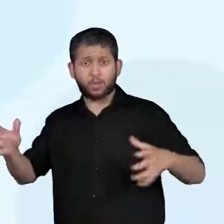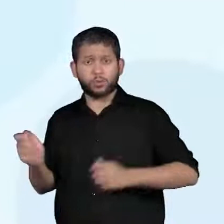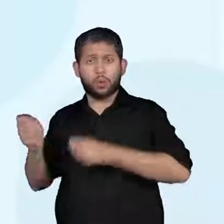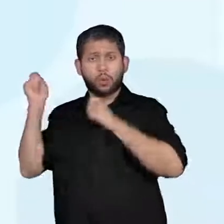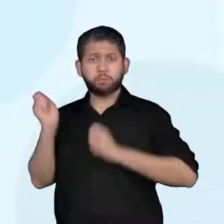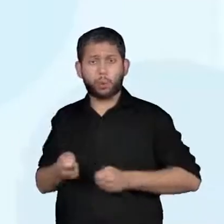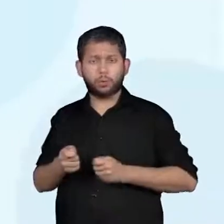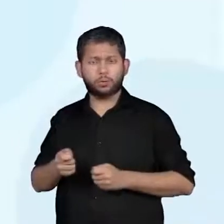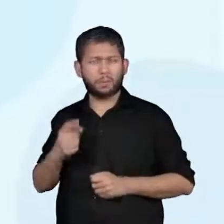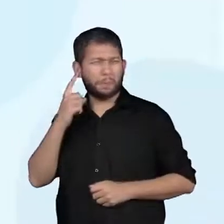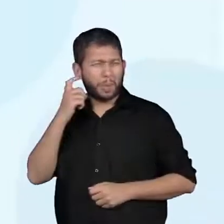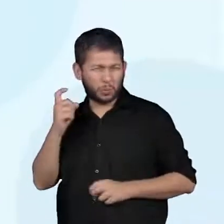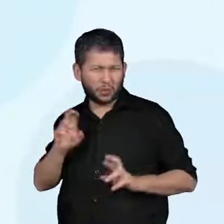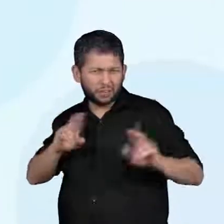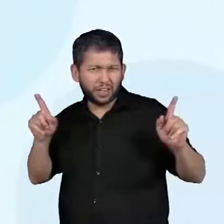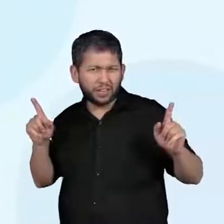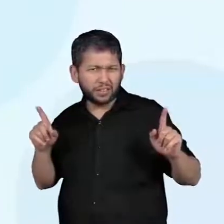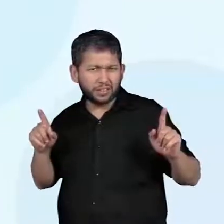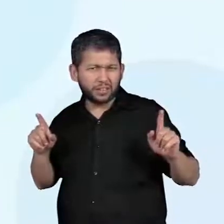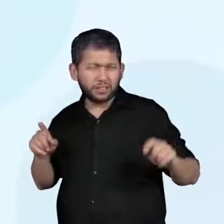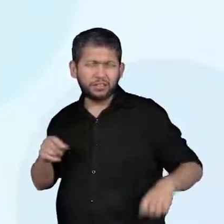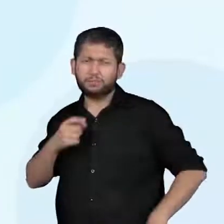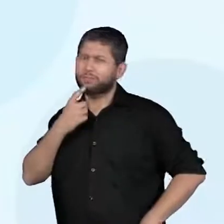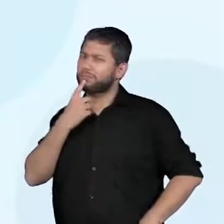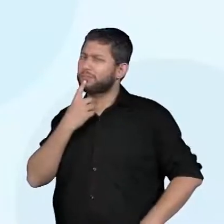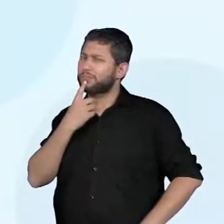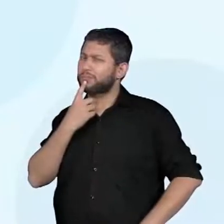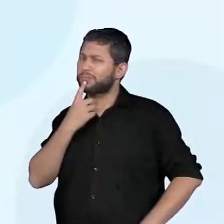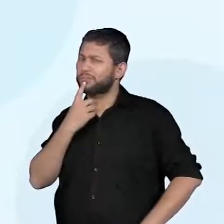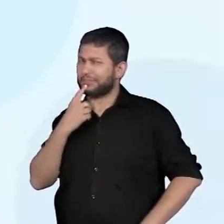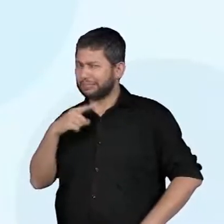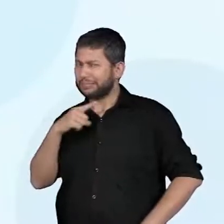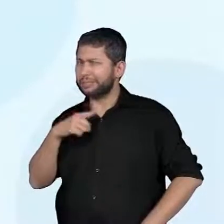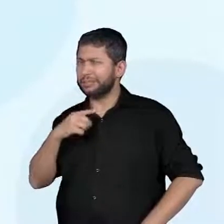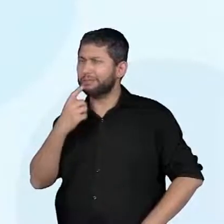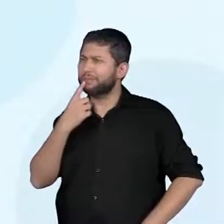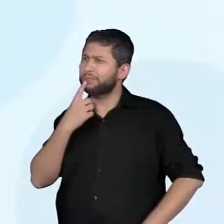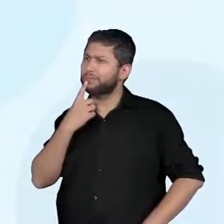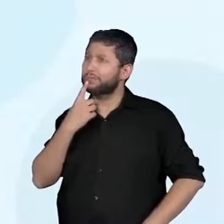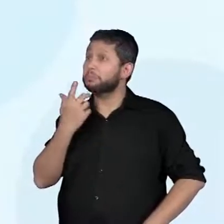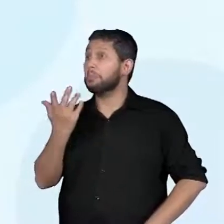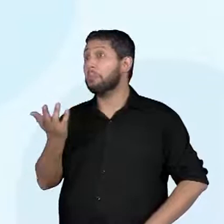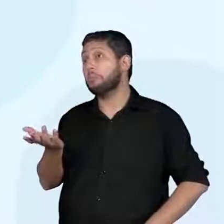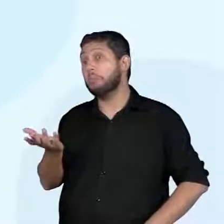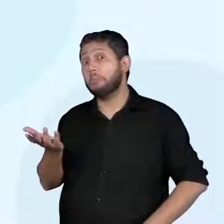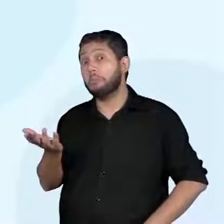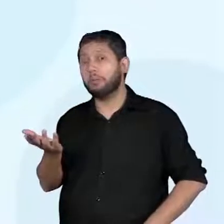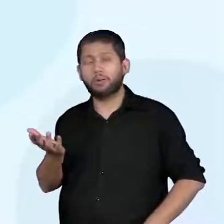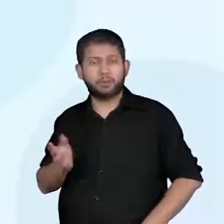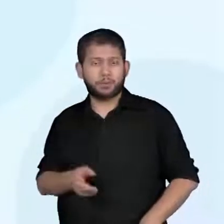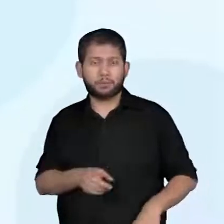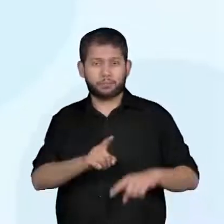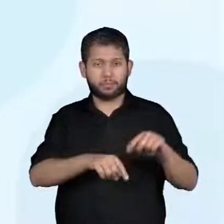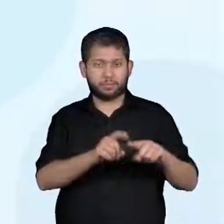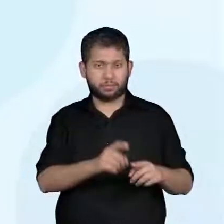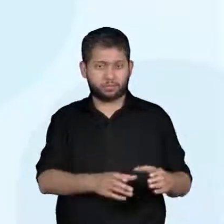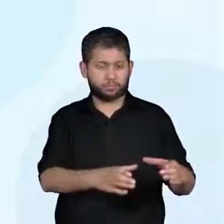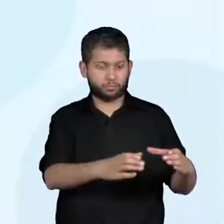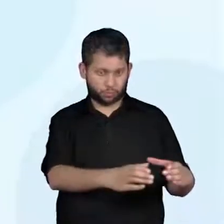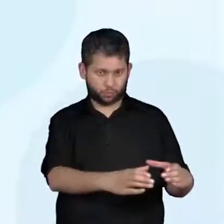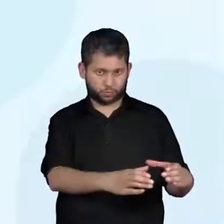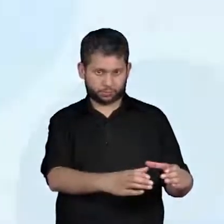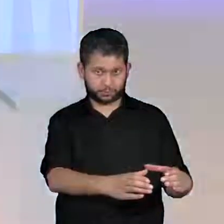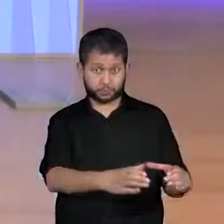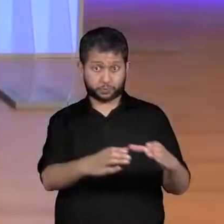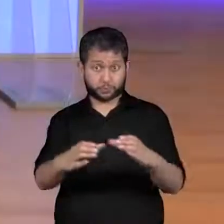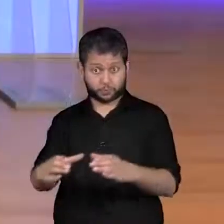não somente na proporção do som, mas no som em si? Sim. Será que o mesmo objeto num tamanho menor